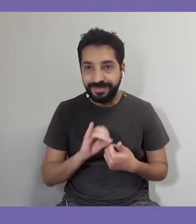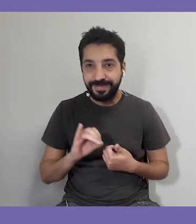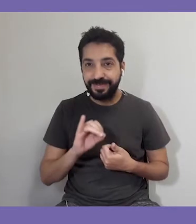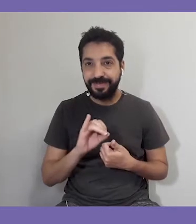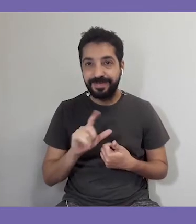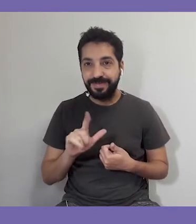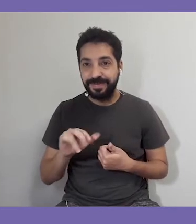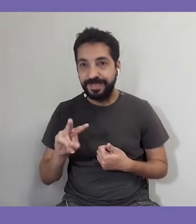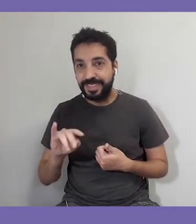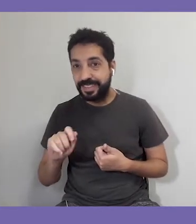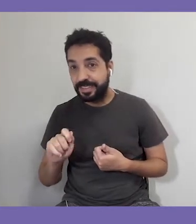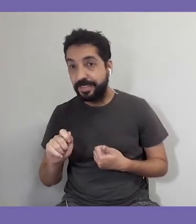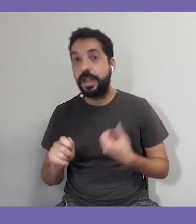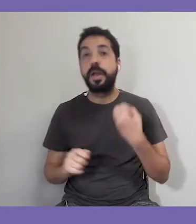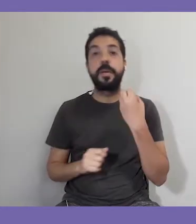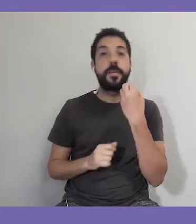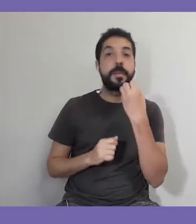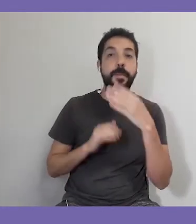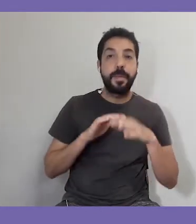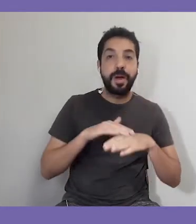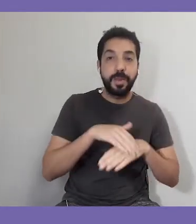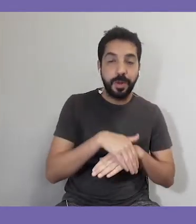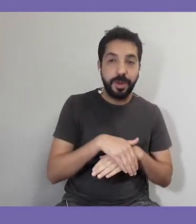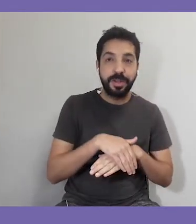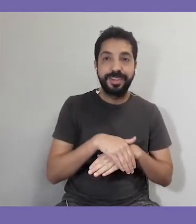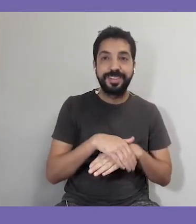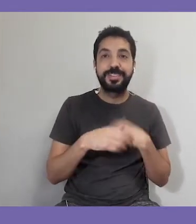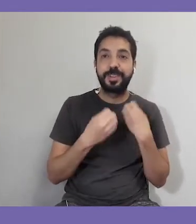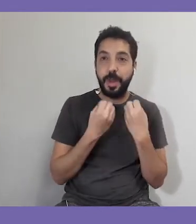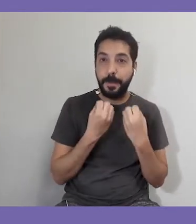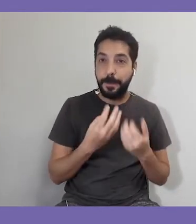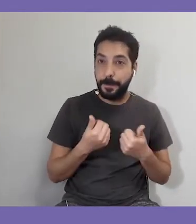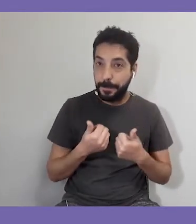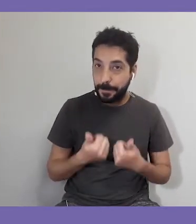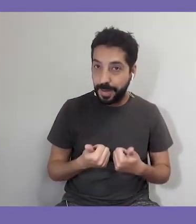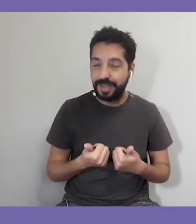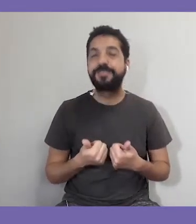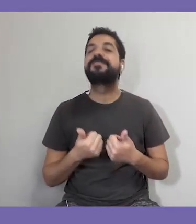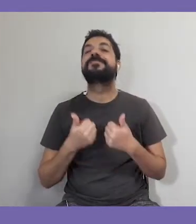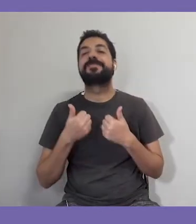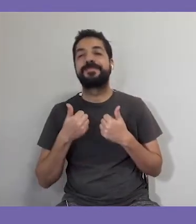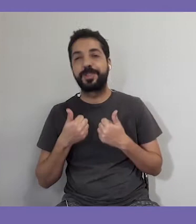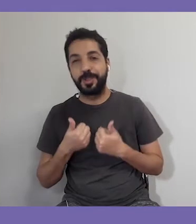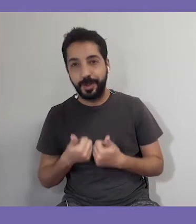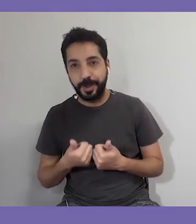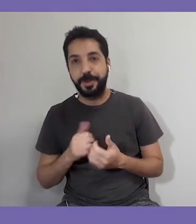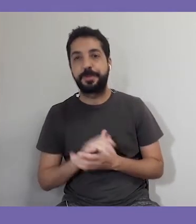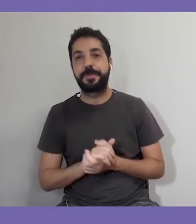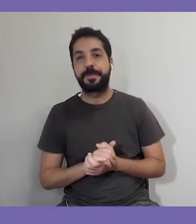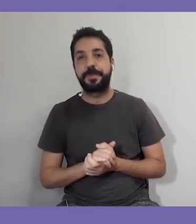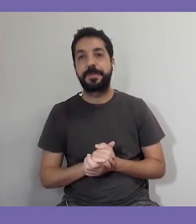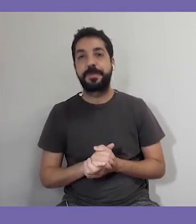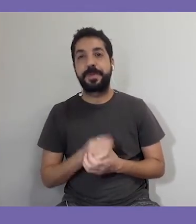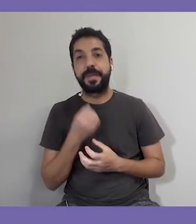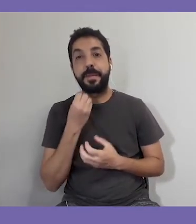Olá, Lívia. Oi, boa noite. Tudo bom?